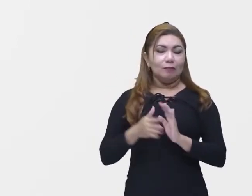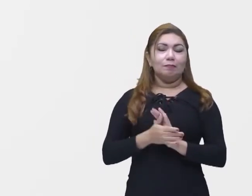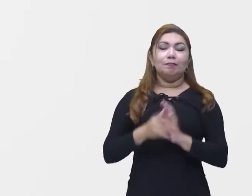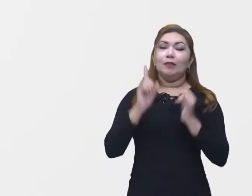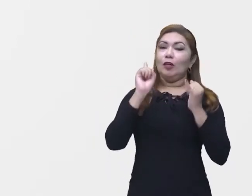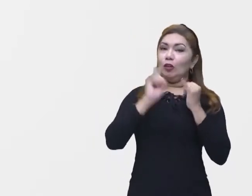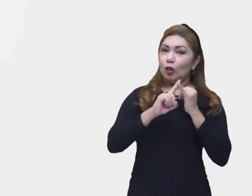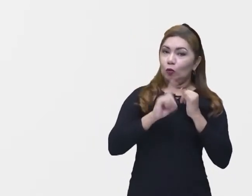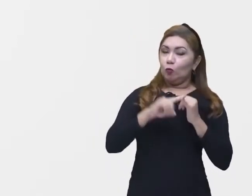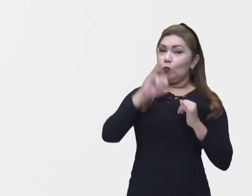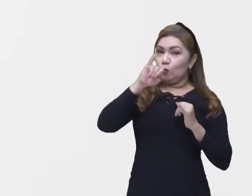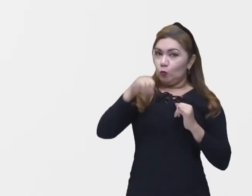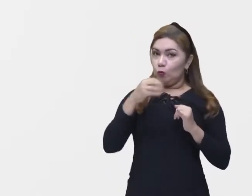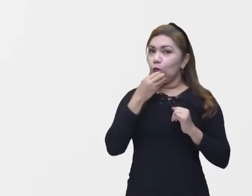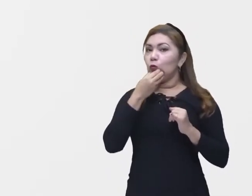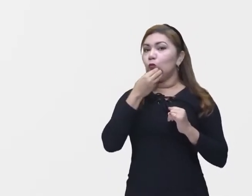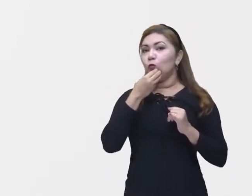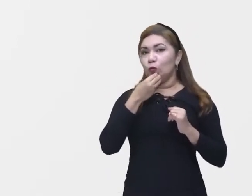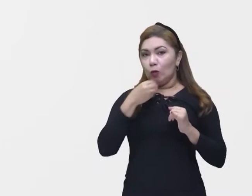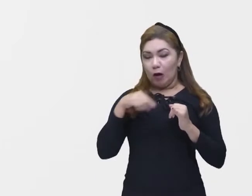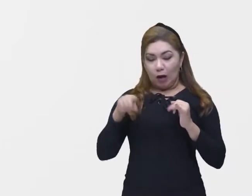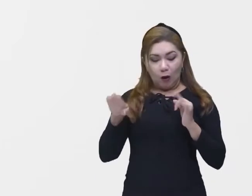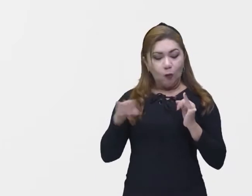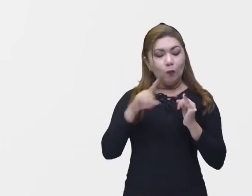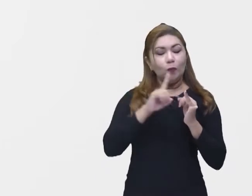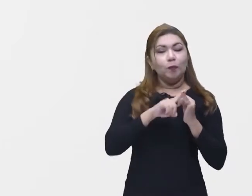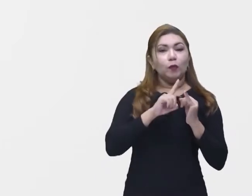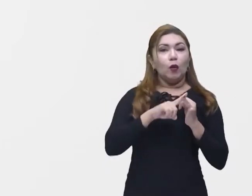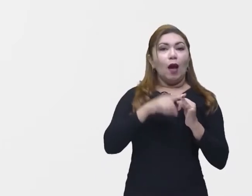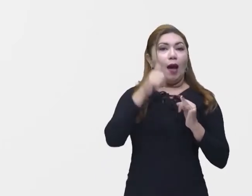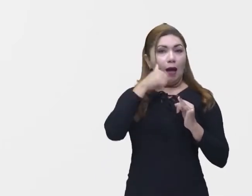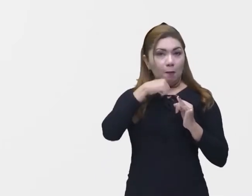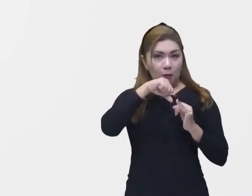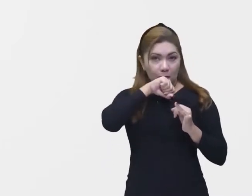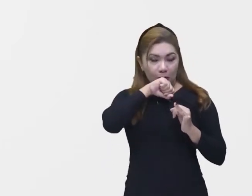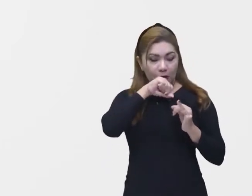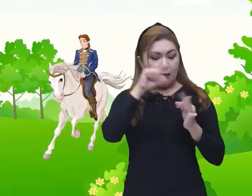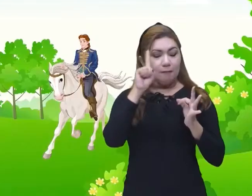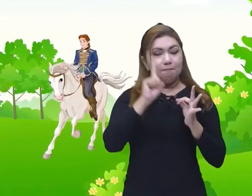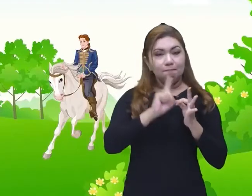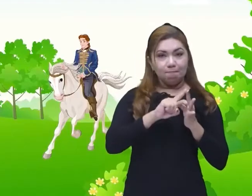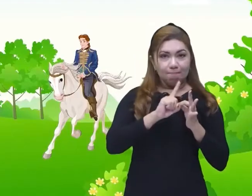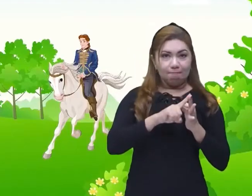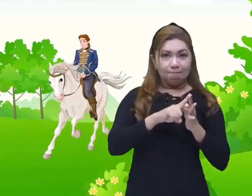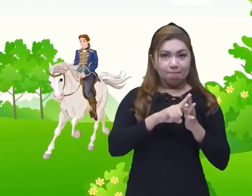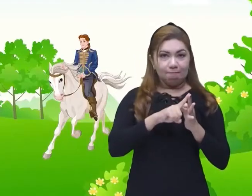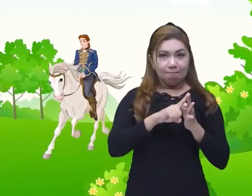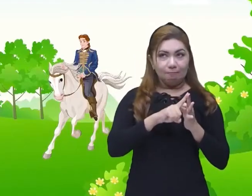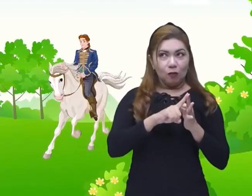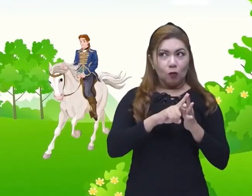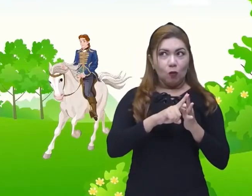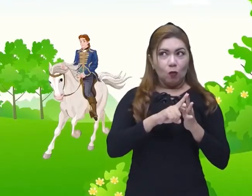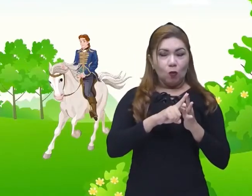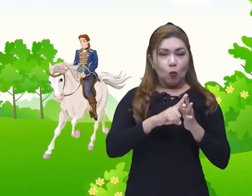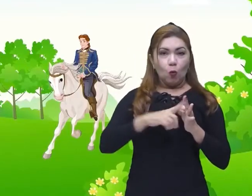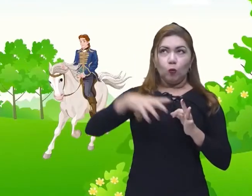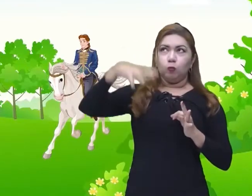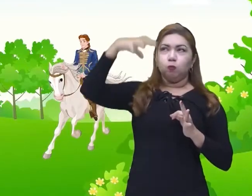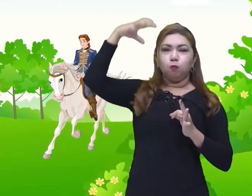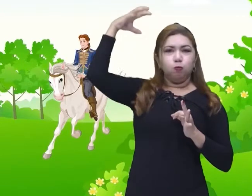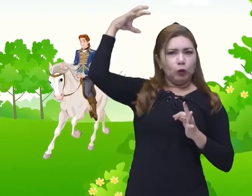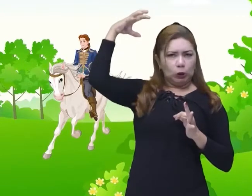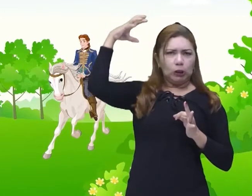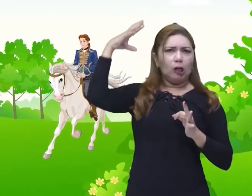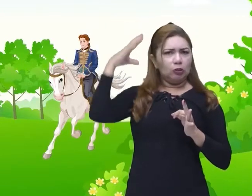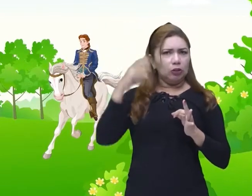João. Que mais? A mãe do João. Que mais? O gigante.